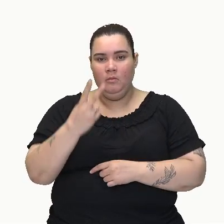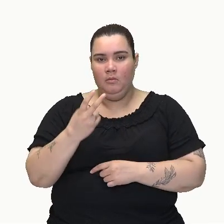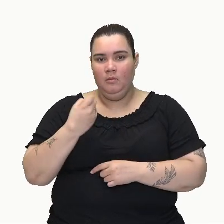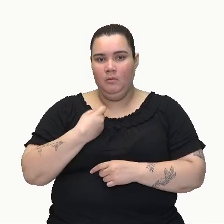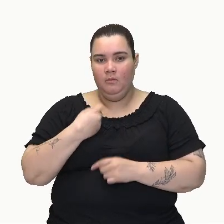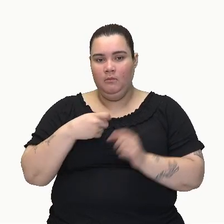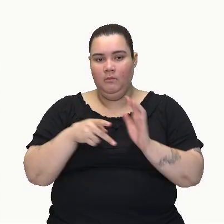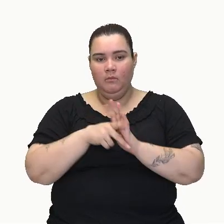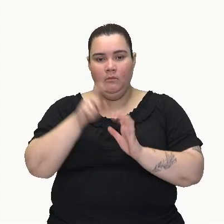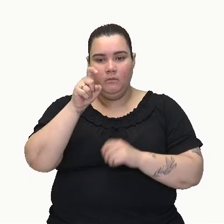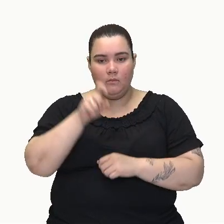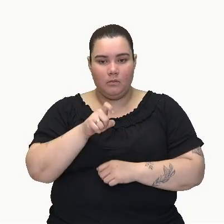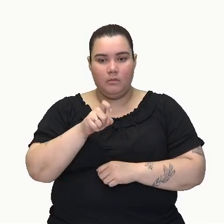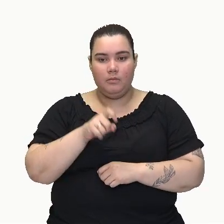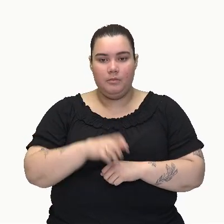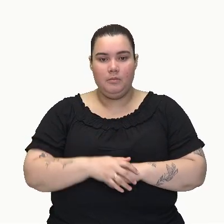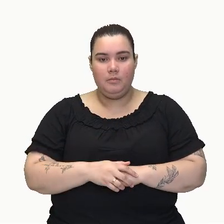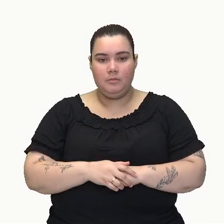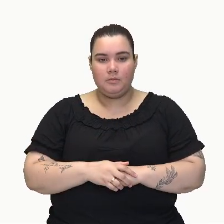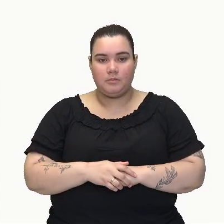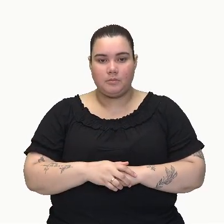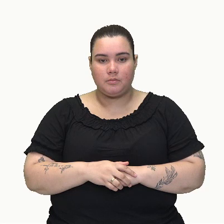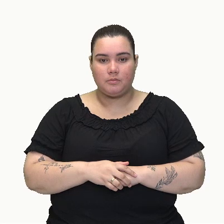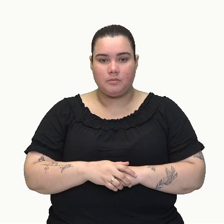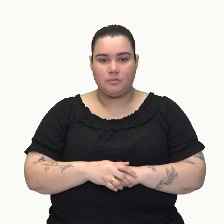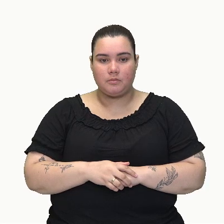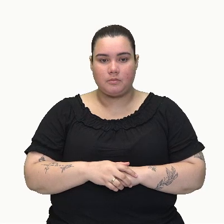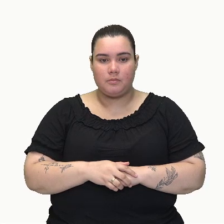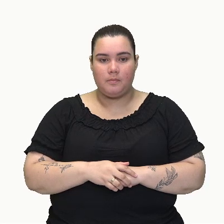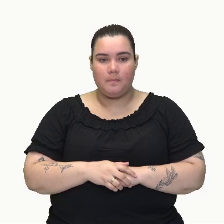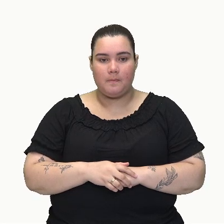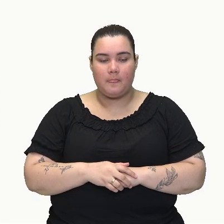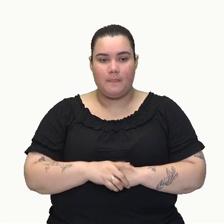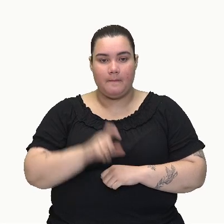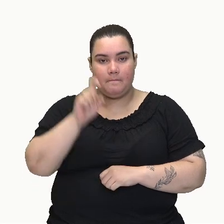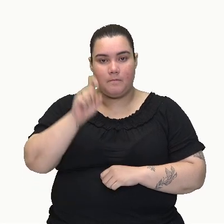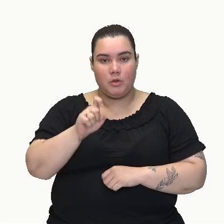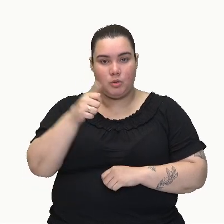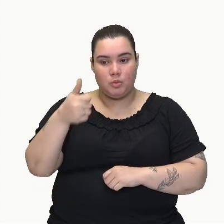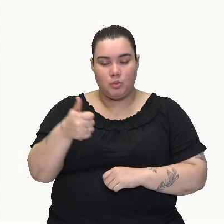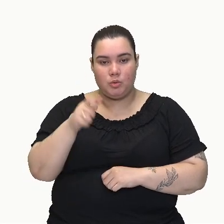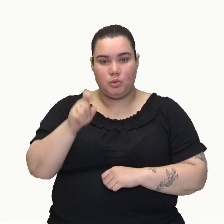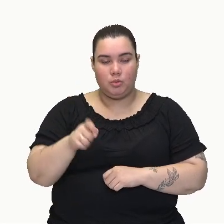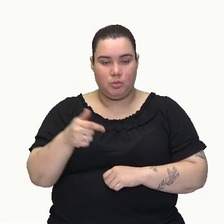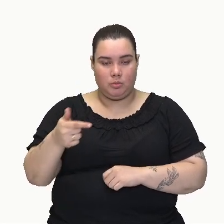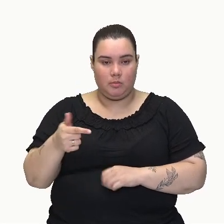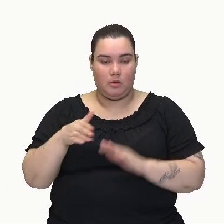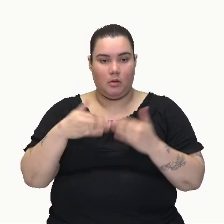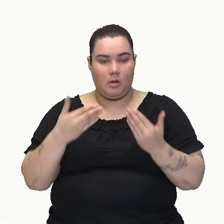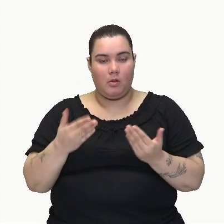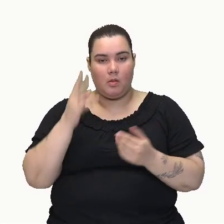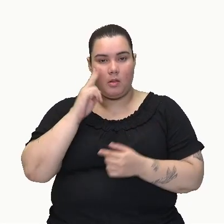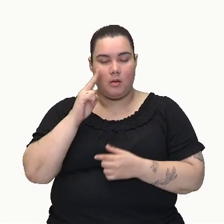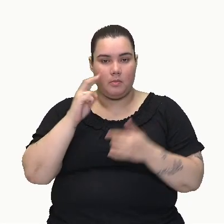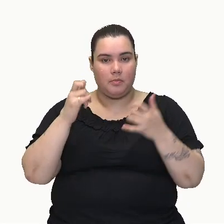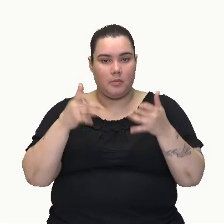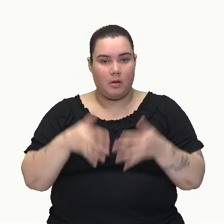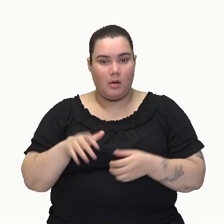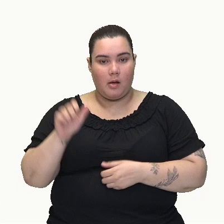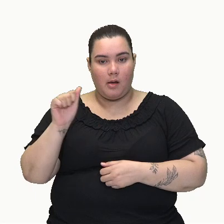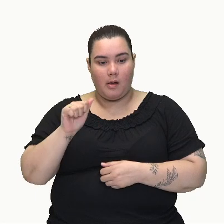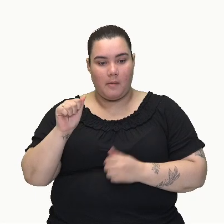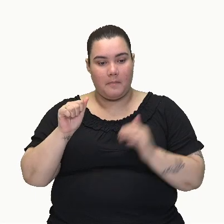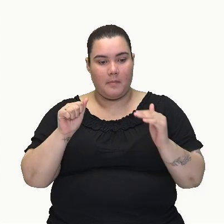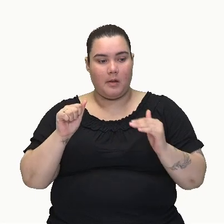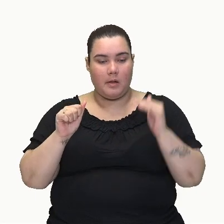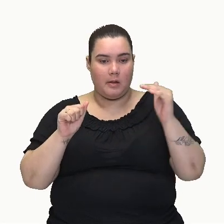x, x1 e x2, tá? E aí, conforme nós já falamos, se o valor de A for maior do que 0, a